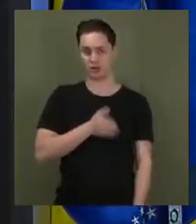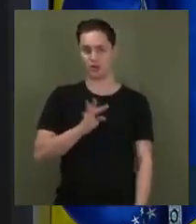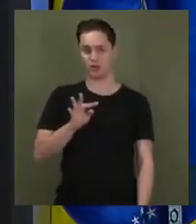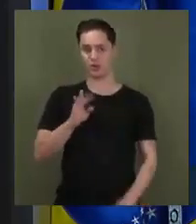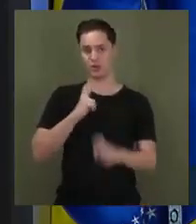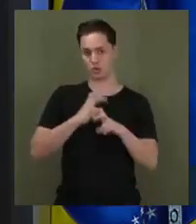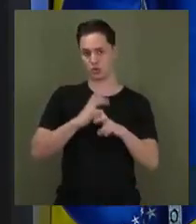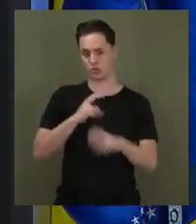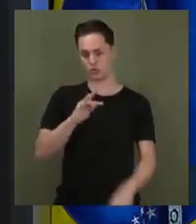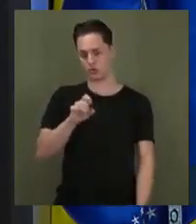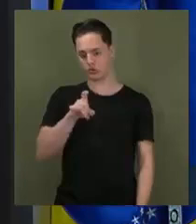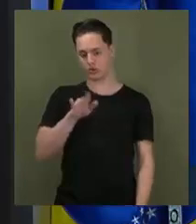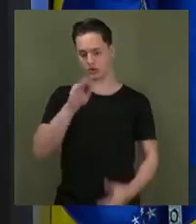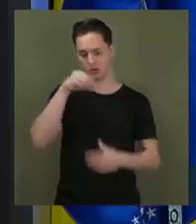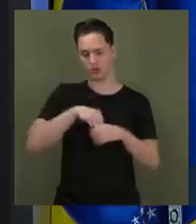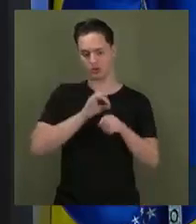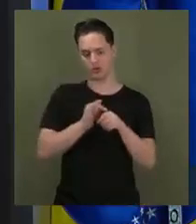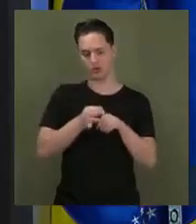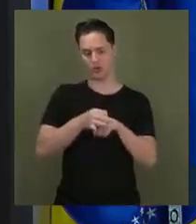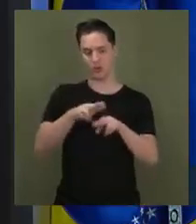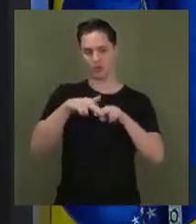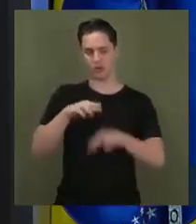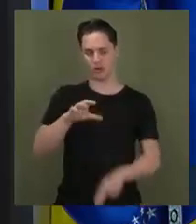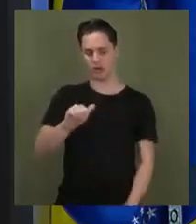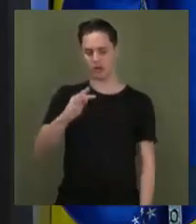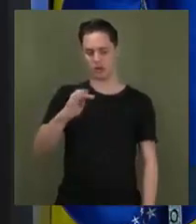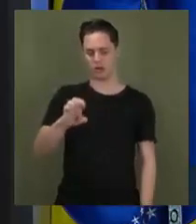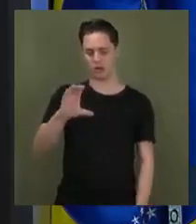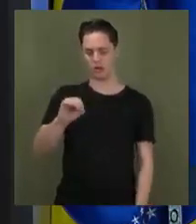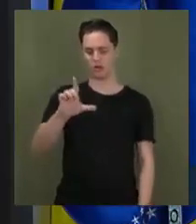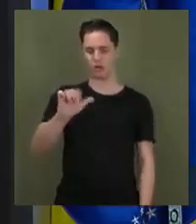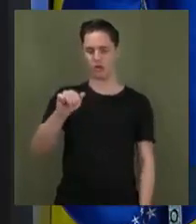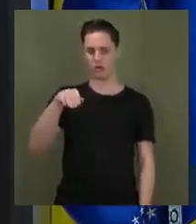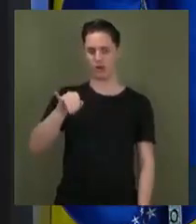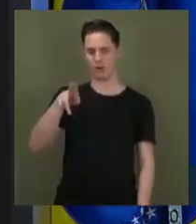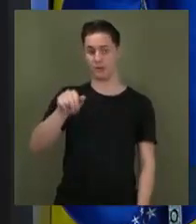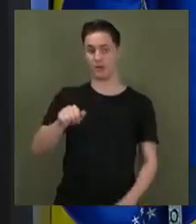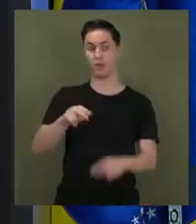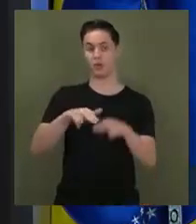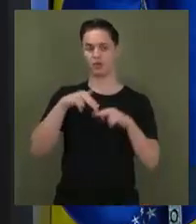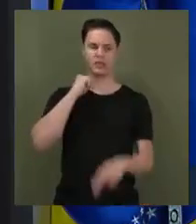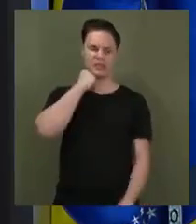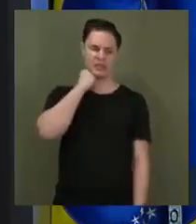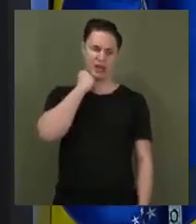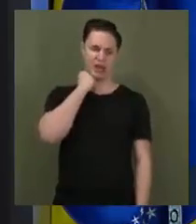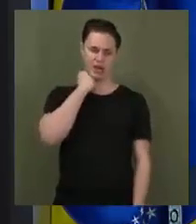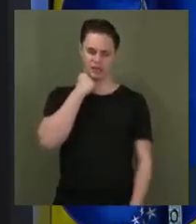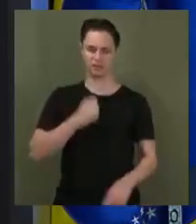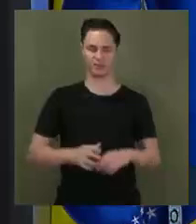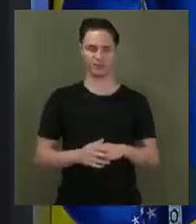sim intracelular por catecolaminas. Então, uma cardiomiopatia por estresse, mediada por